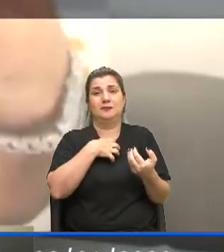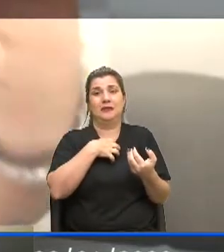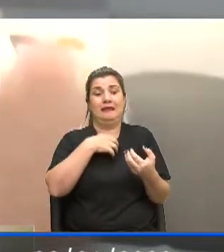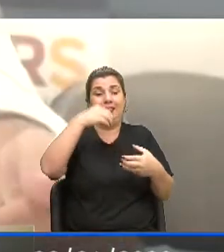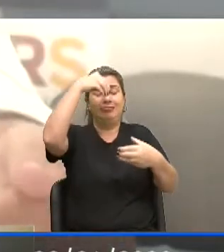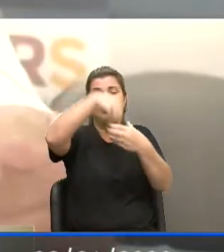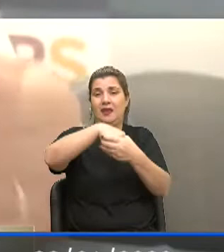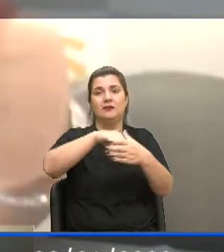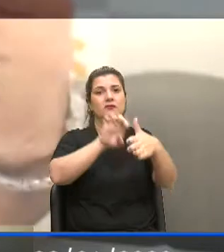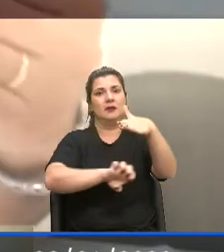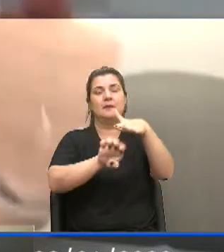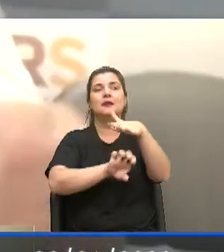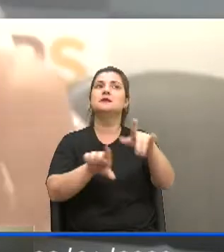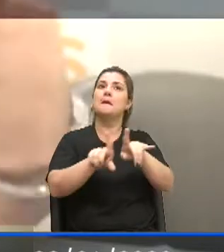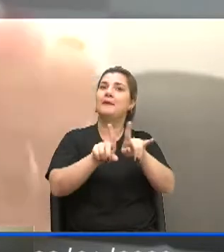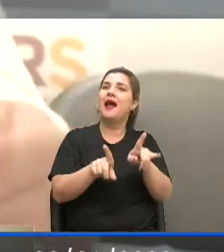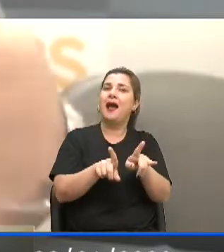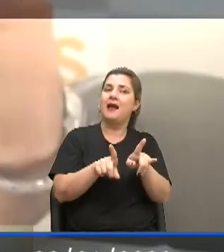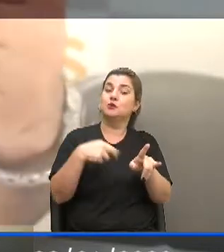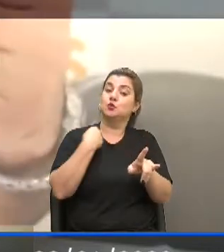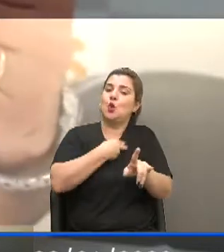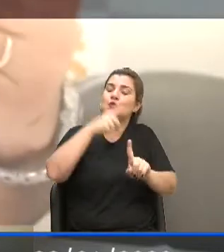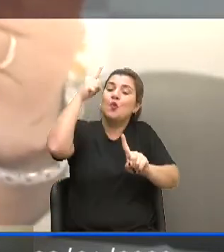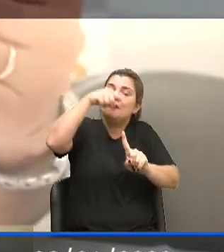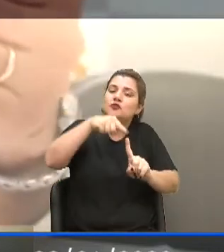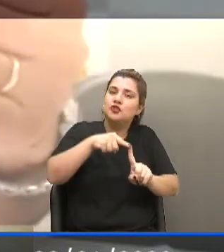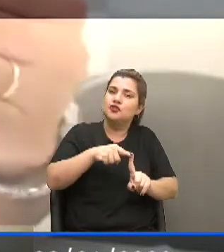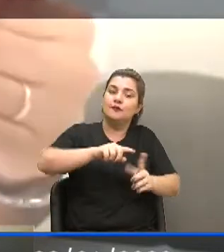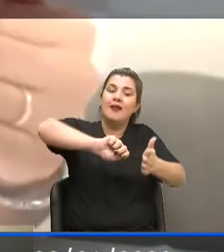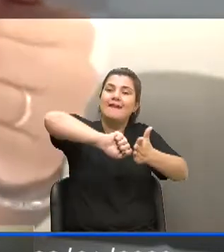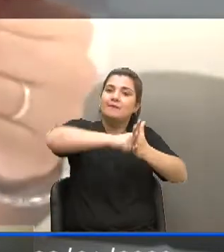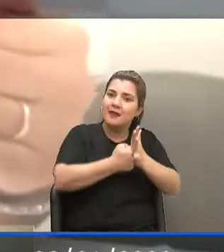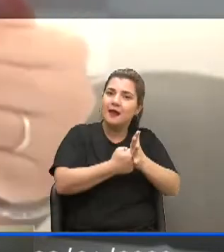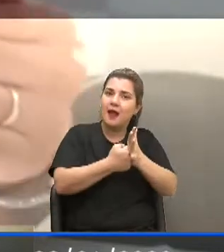possa conter de forma mais